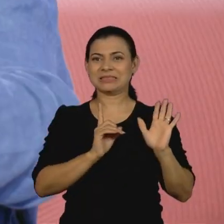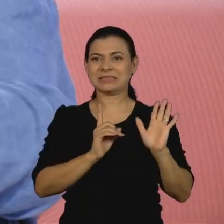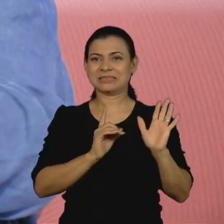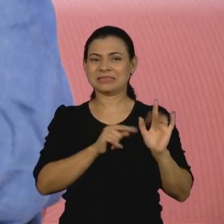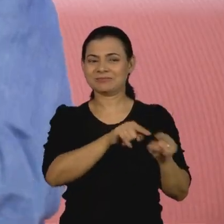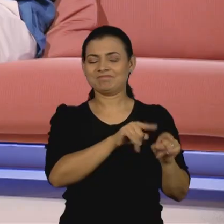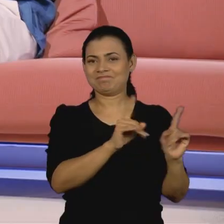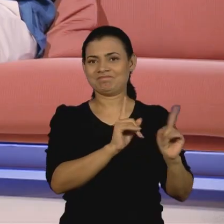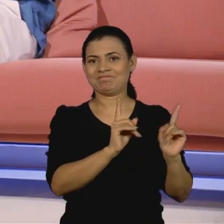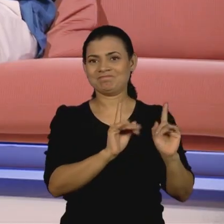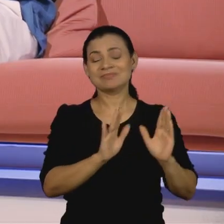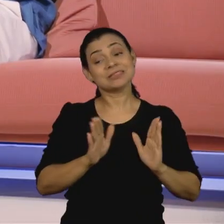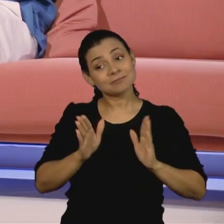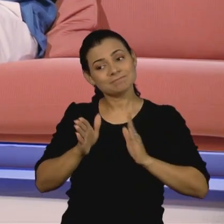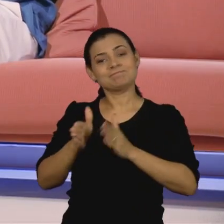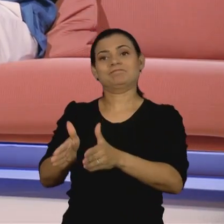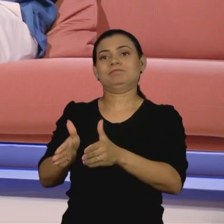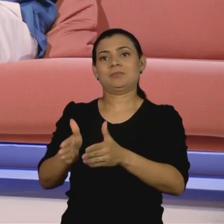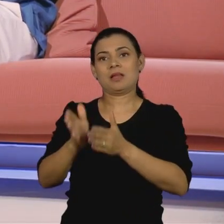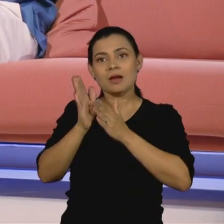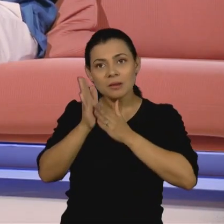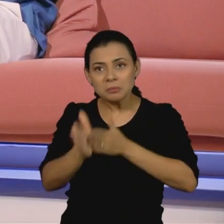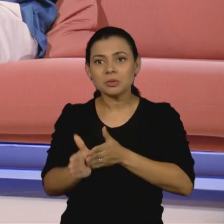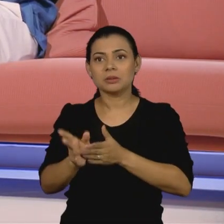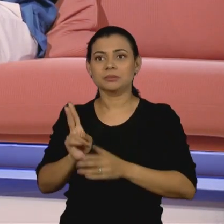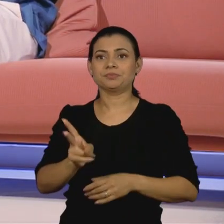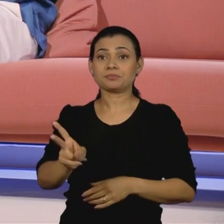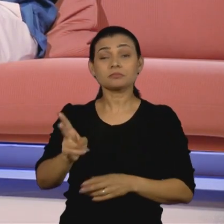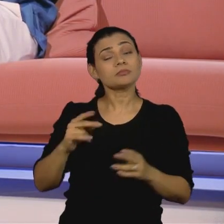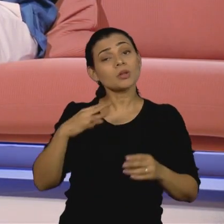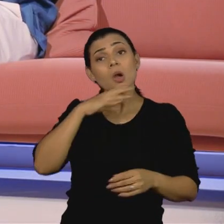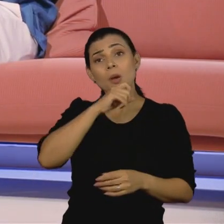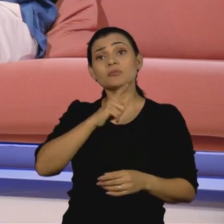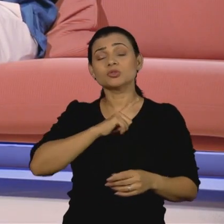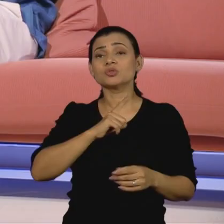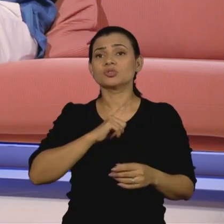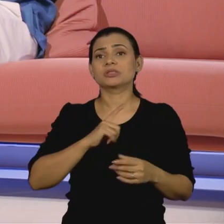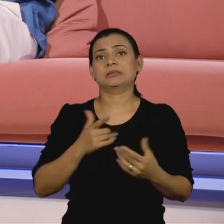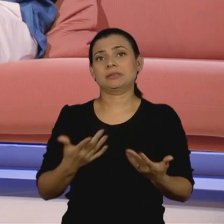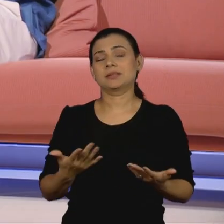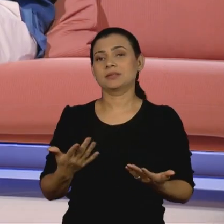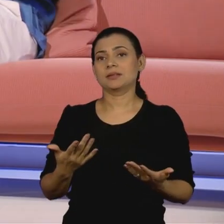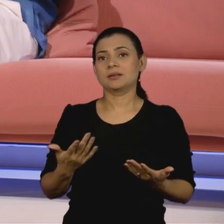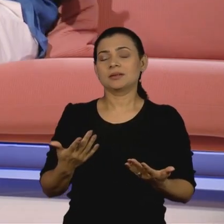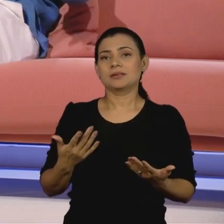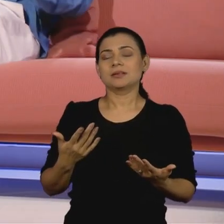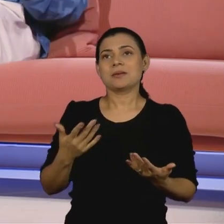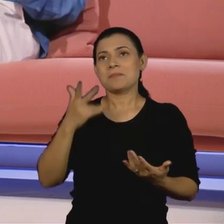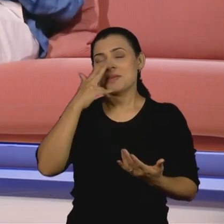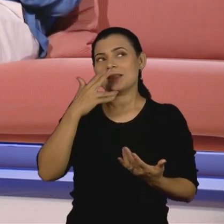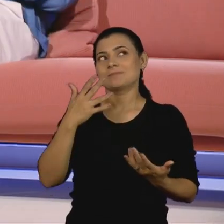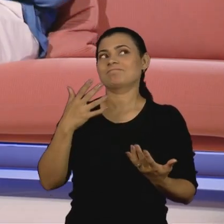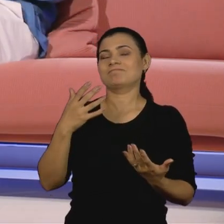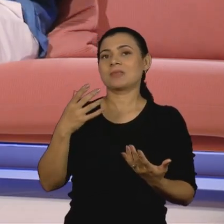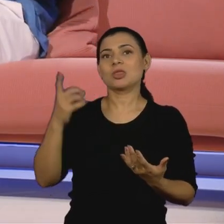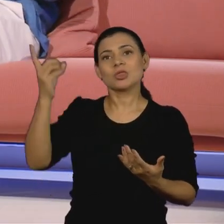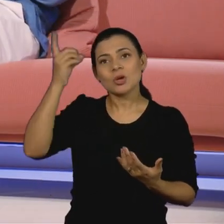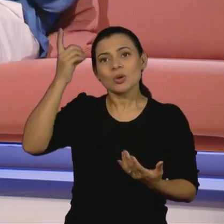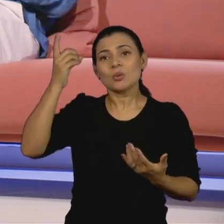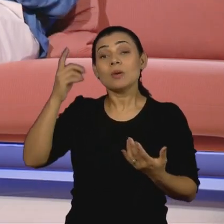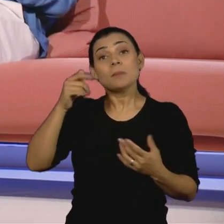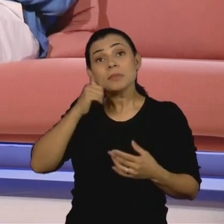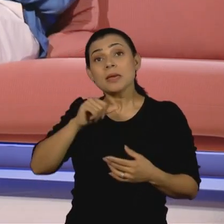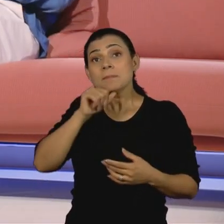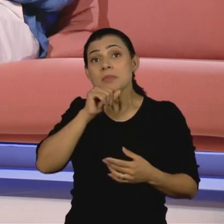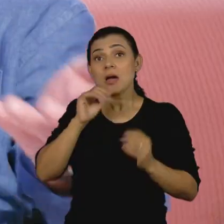Né? Era óbvio que eu tinha uma vocação ali, né? E desde pequeno, minha mãe rezando daquele